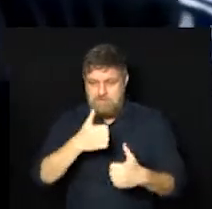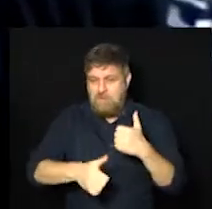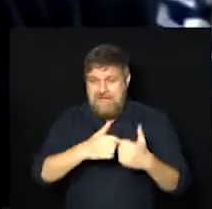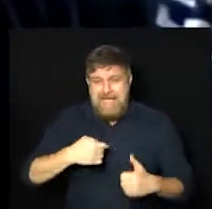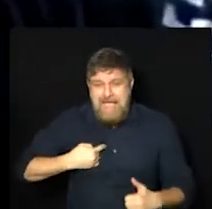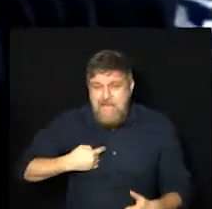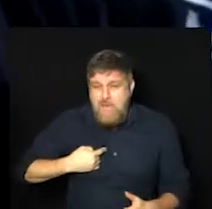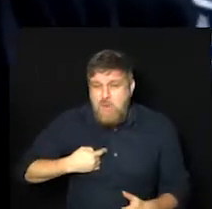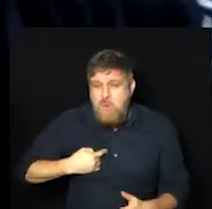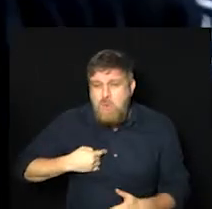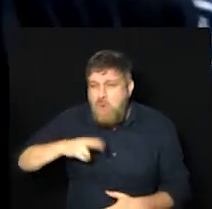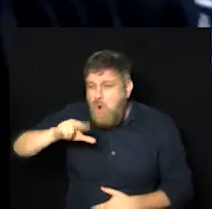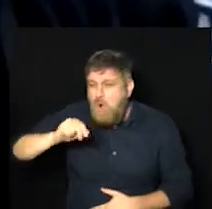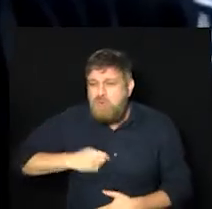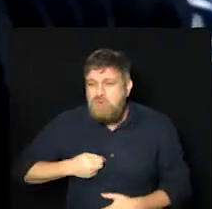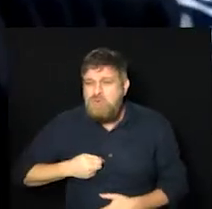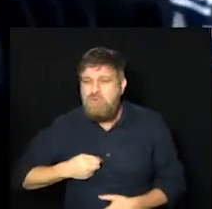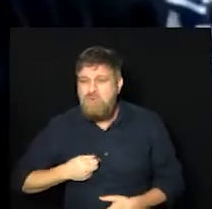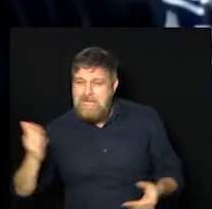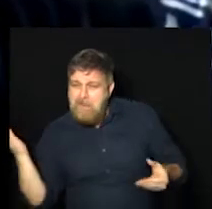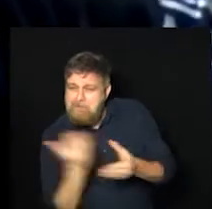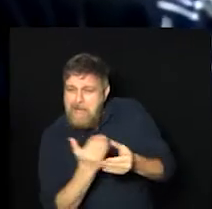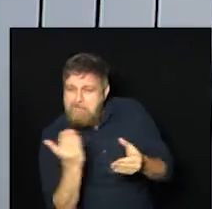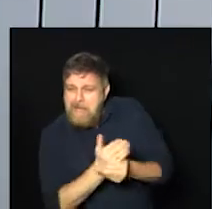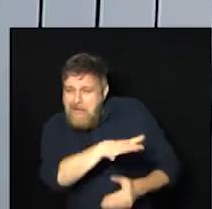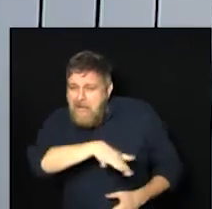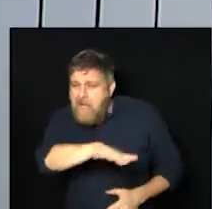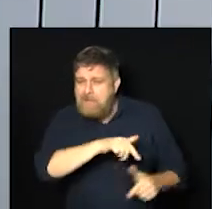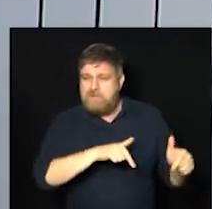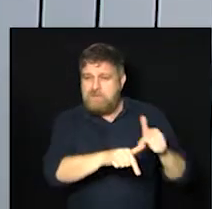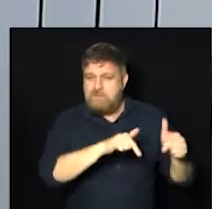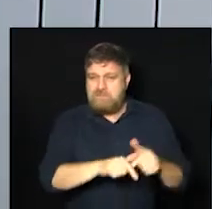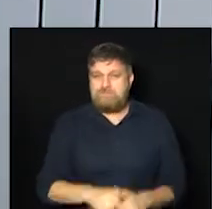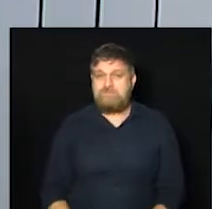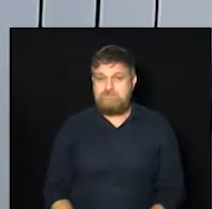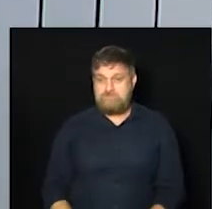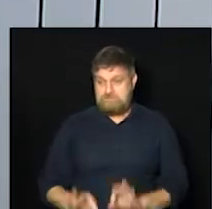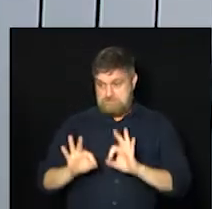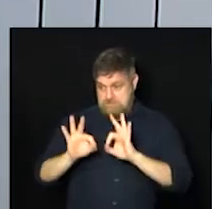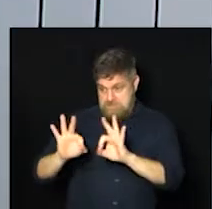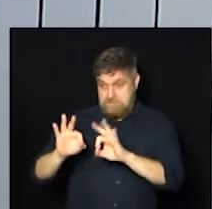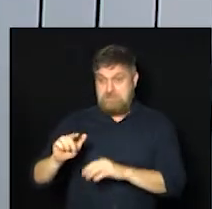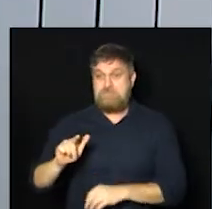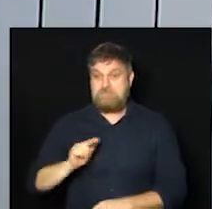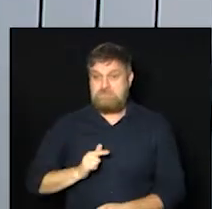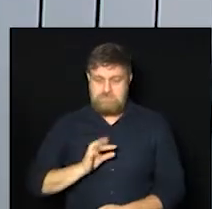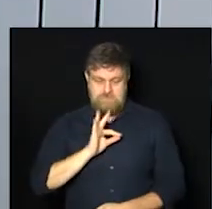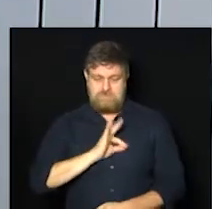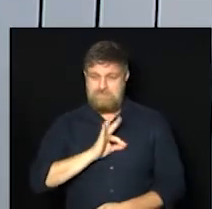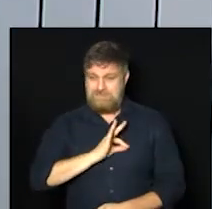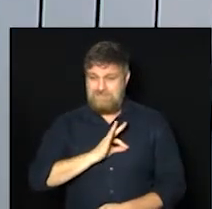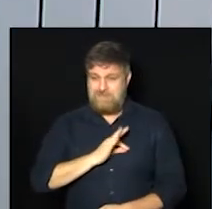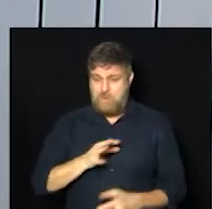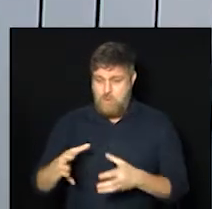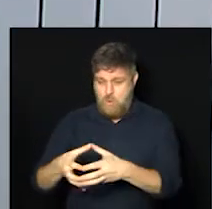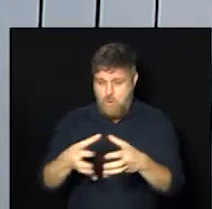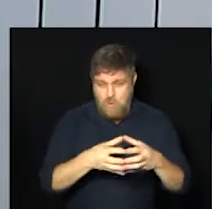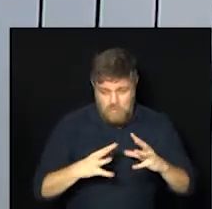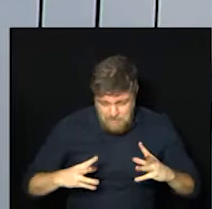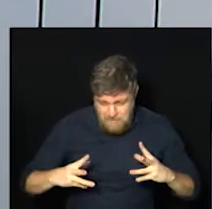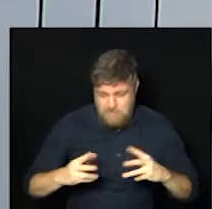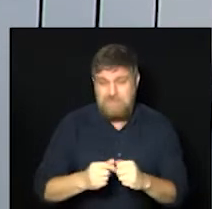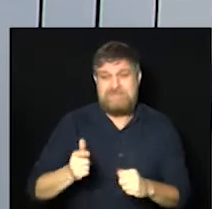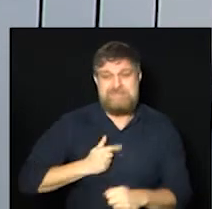uma ação trabalhista. E sempre honrei com os nossos compromissos. É o famoso fair play financeiro, né? Que todas as equipes deveriam fazer.